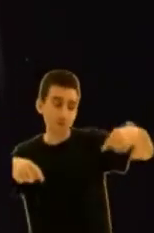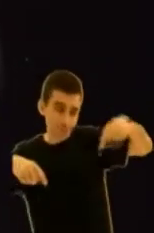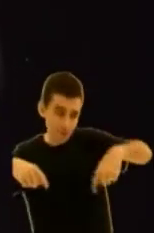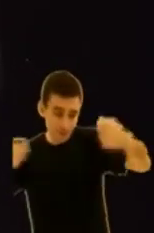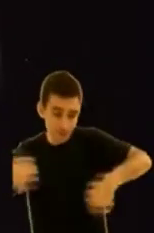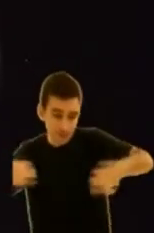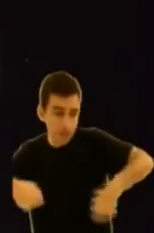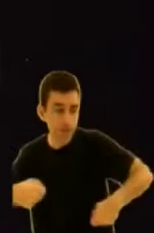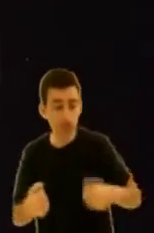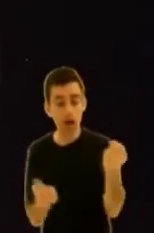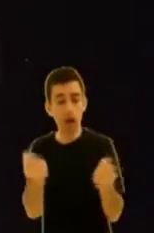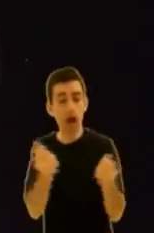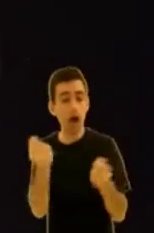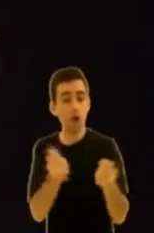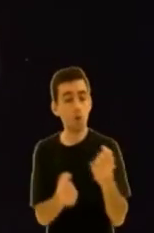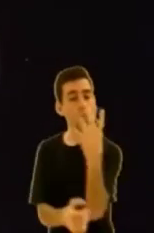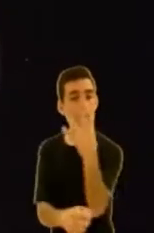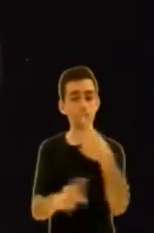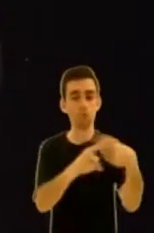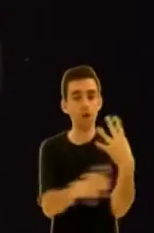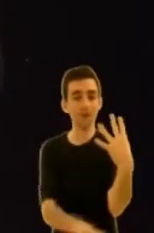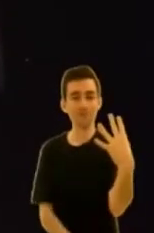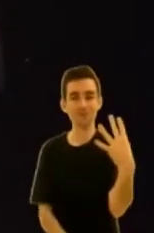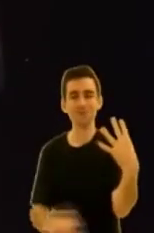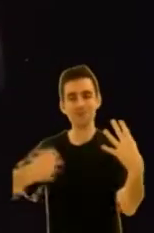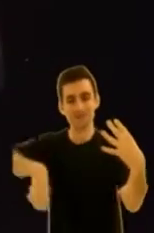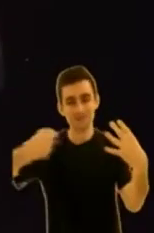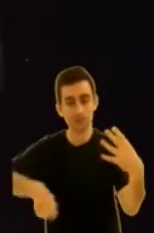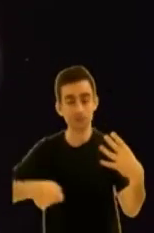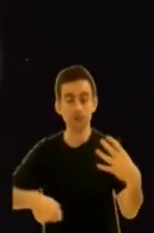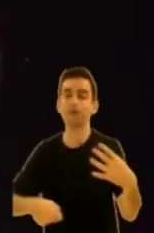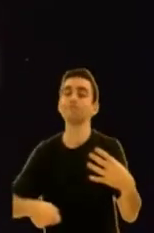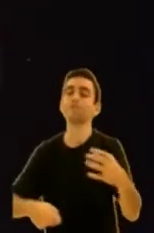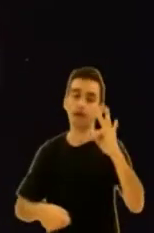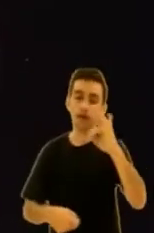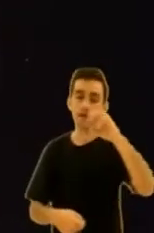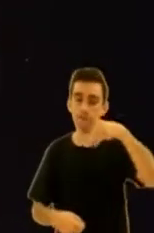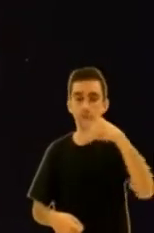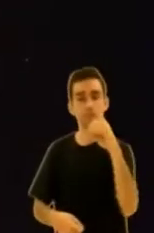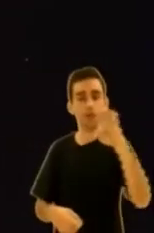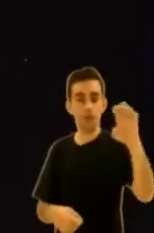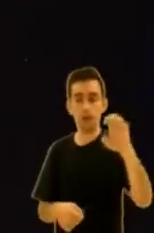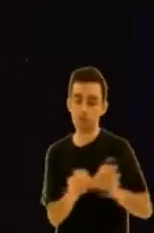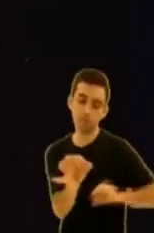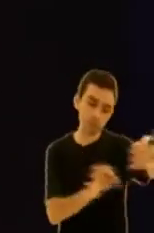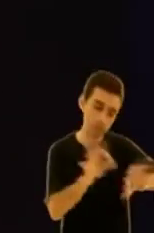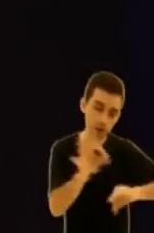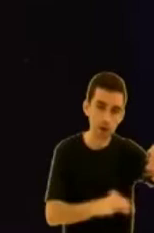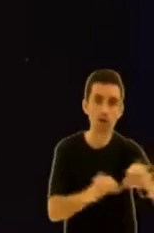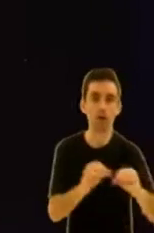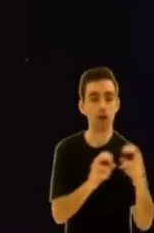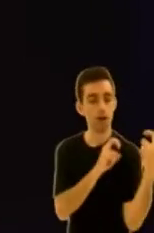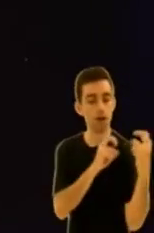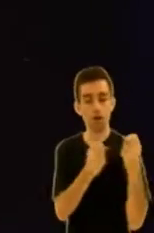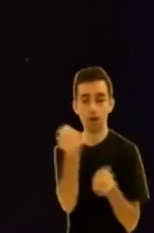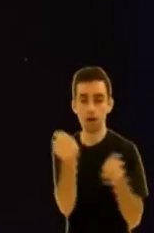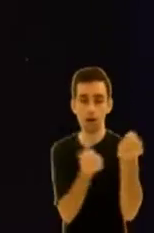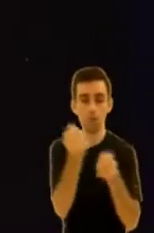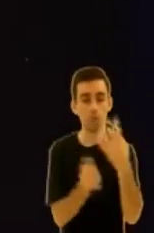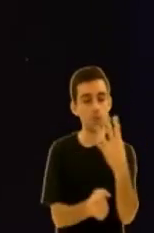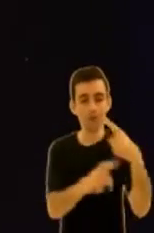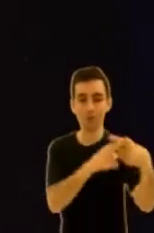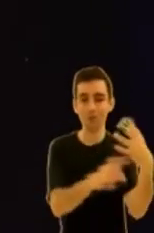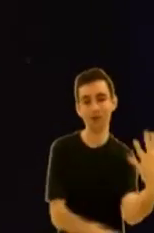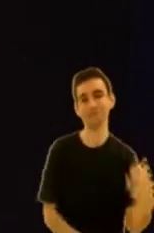veículo 4x4. Vamos de novo para a linha de montagem, para a prancheta, para desenvolver um veículo 4x4. Assim